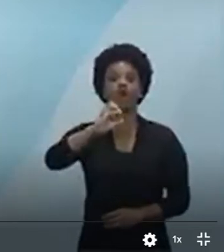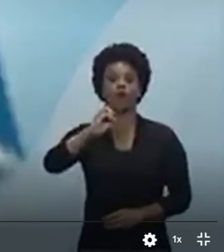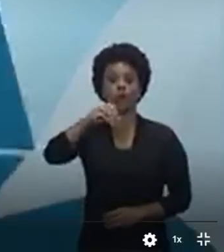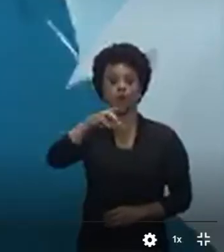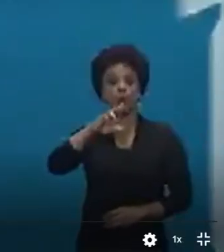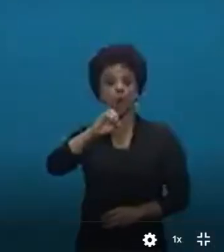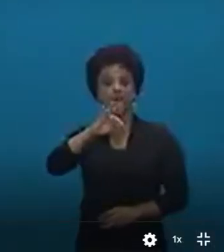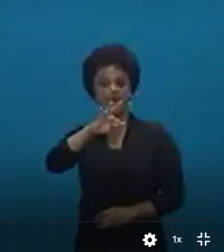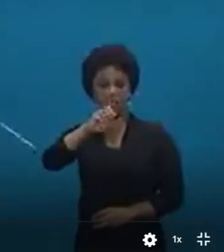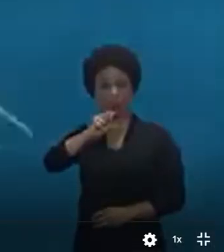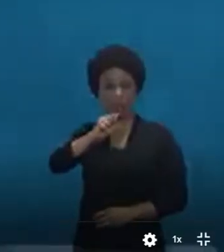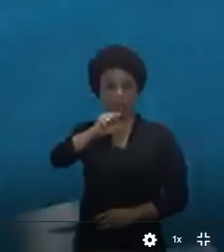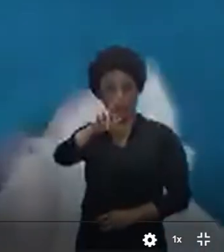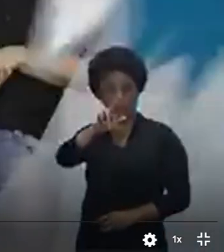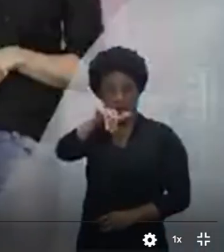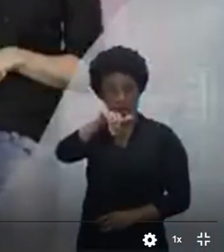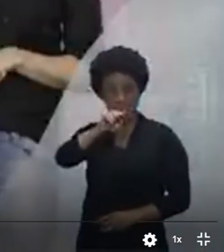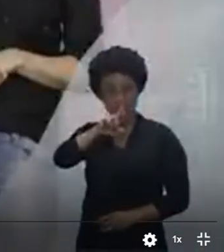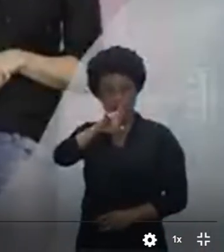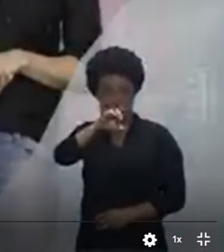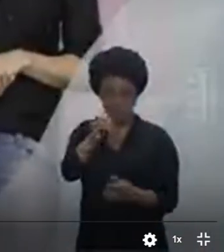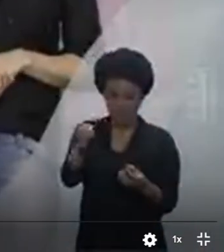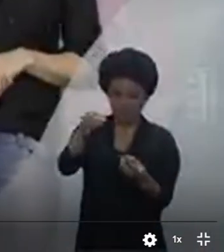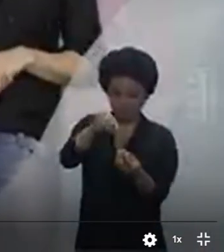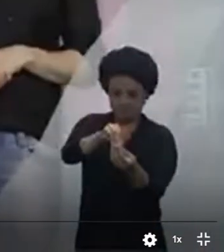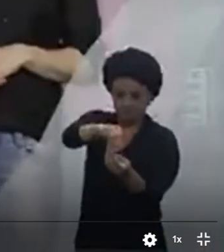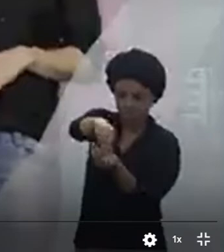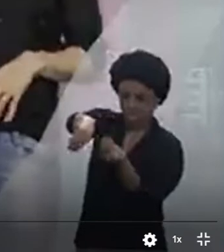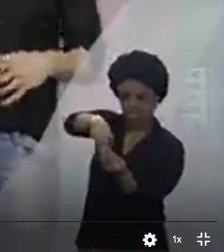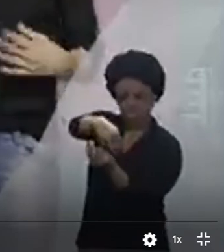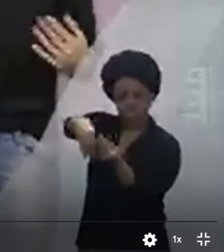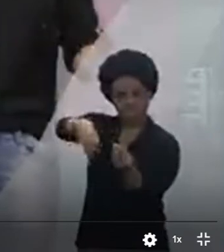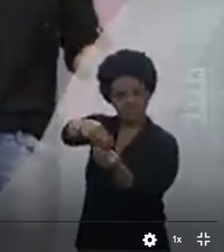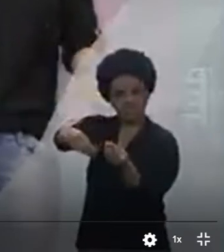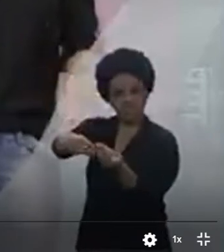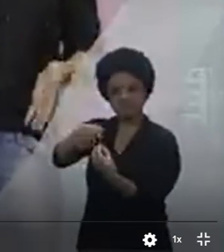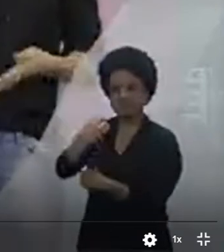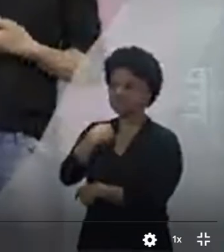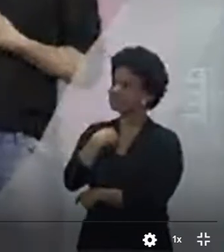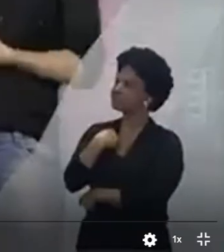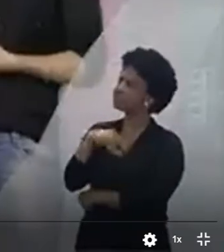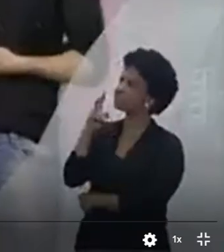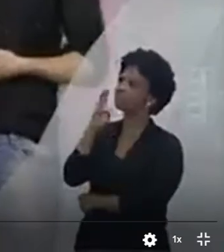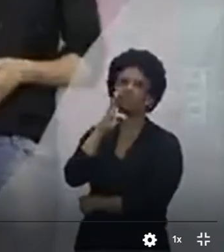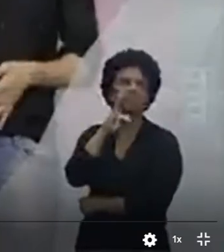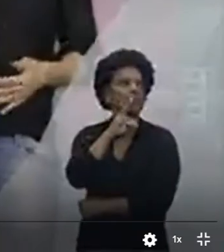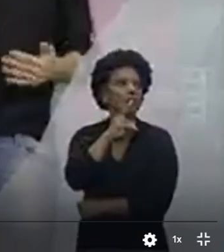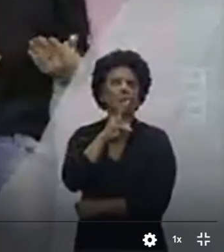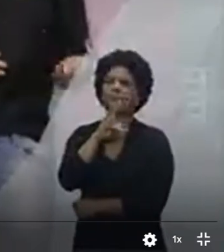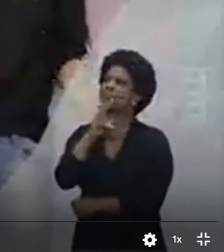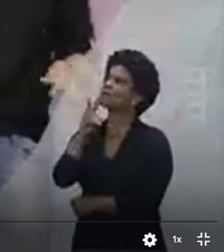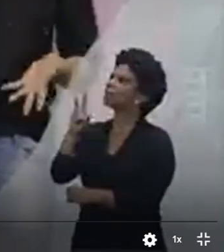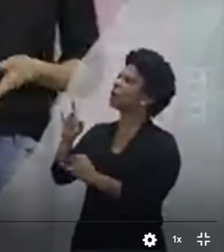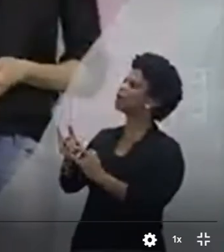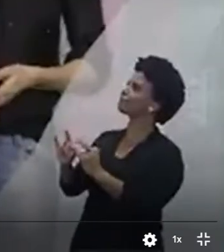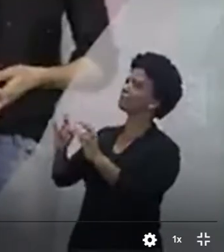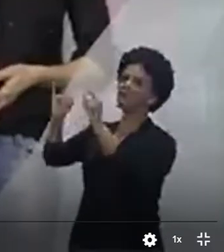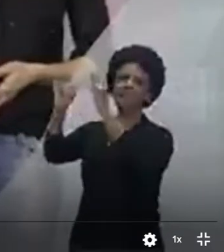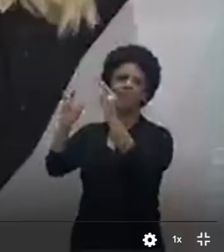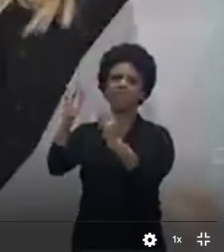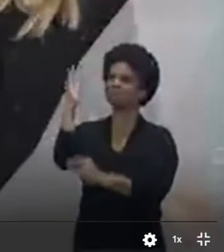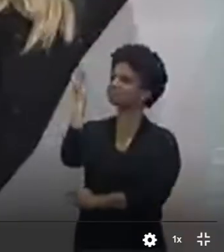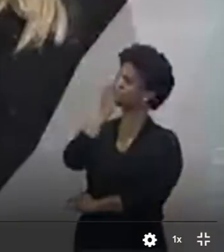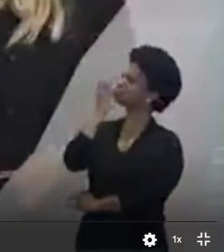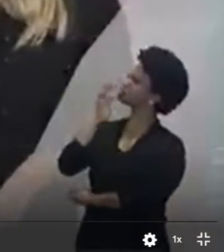parecidos. Eu fico olhando todos esses prédios e admirando o quanto eles são bonitos e também diferentes um do